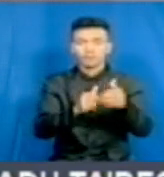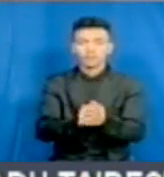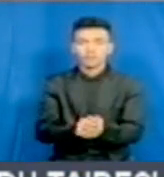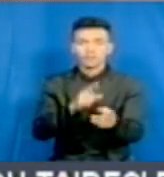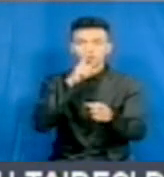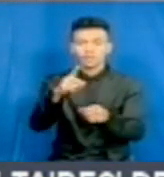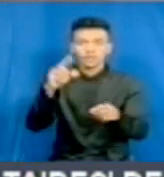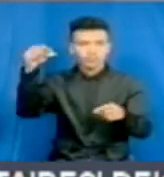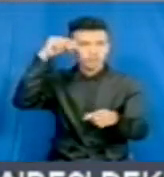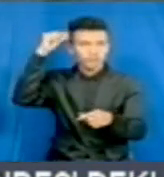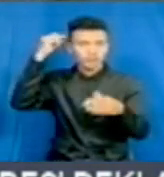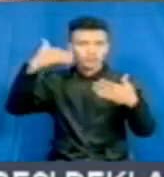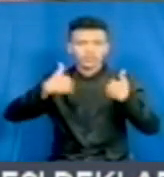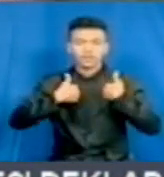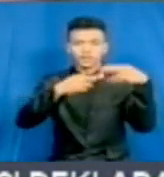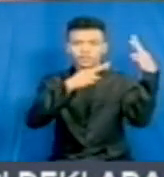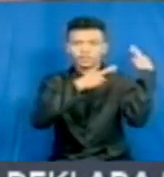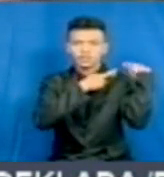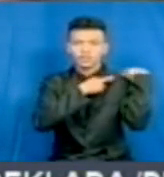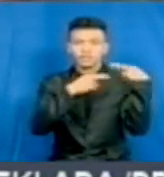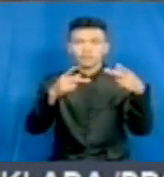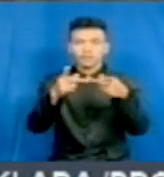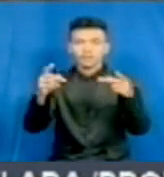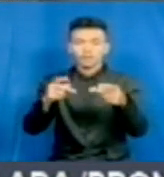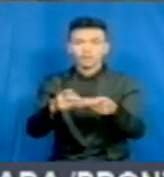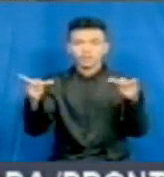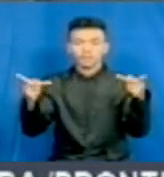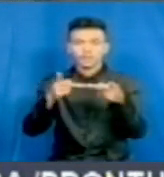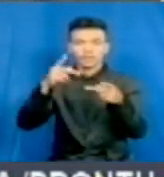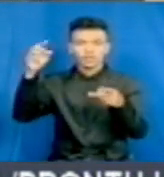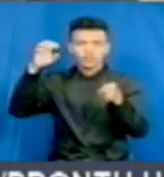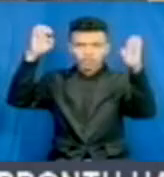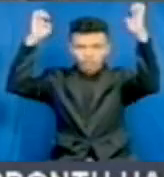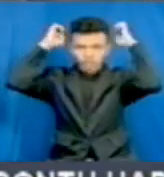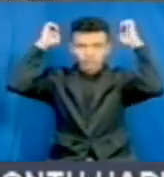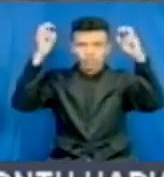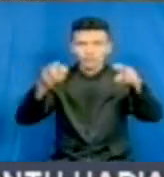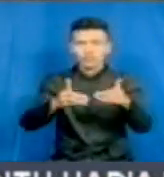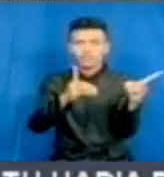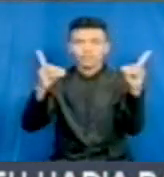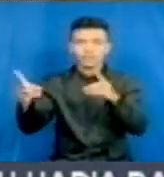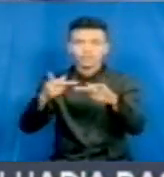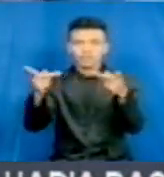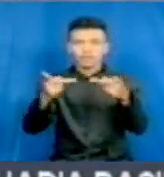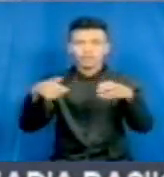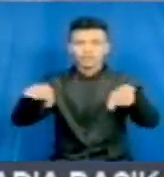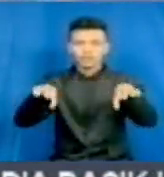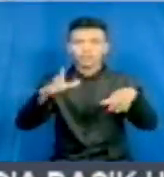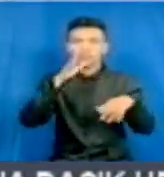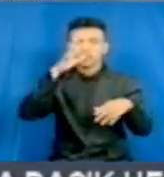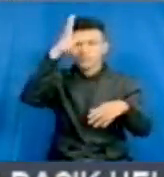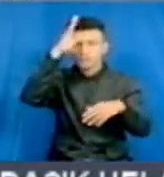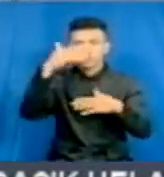maquia responsabilidade, onde investe e área educação, não cria campo trabalho ba inang amang, não ne prepara futuro ne bediak